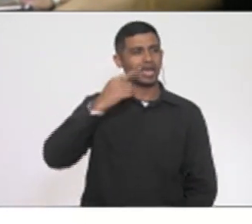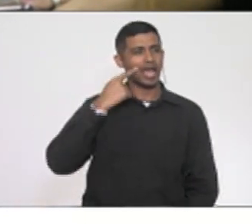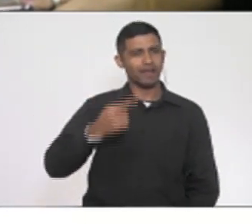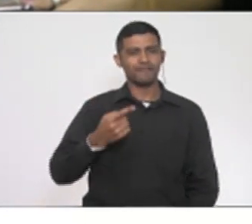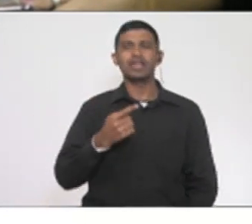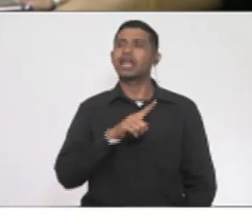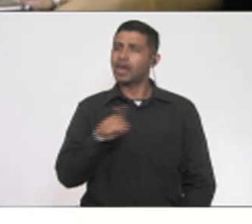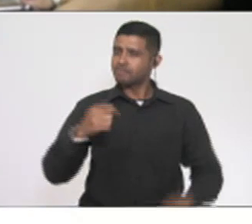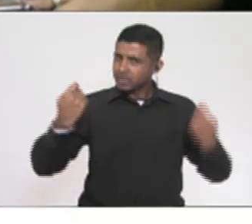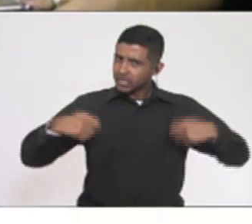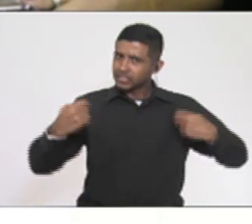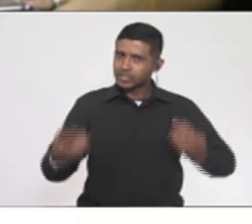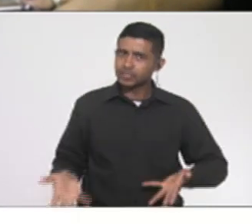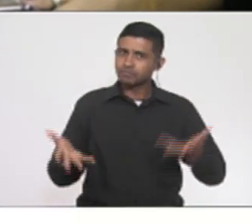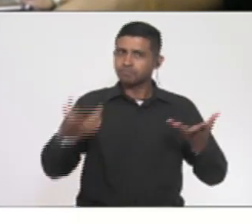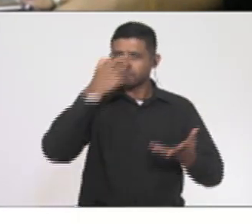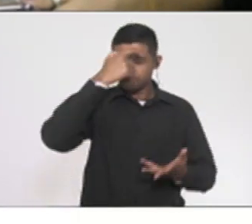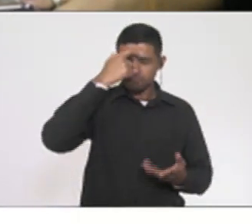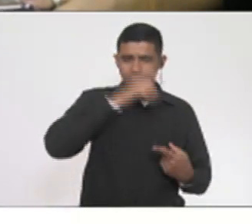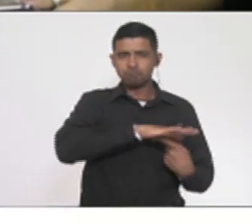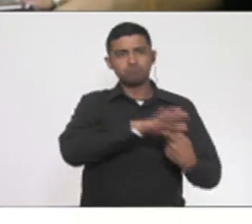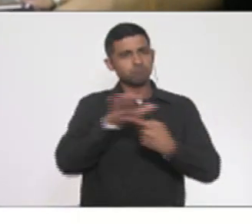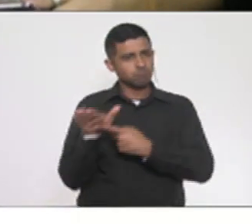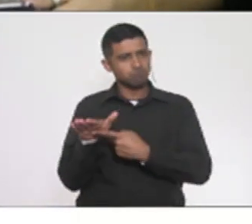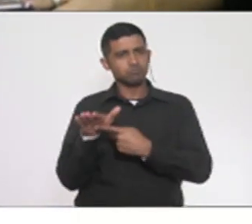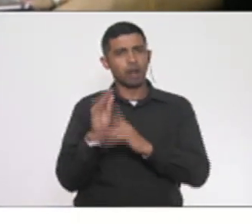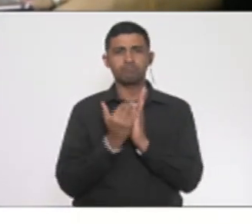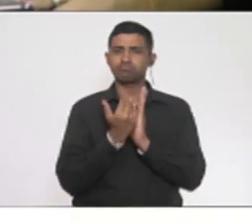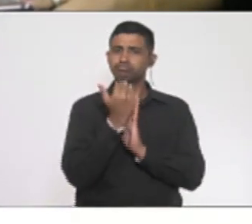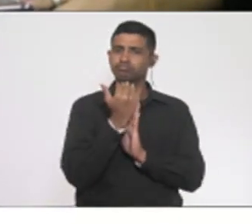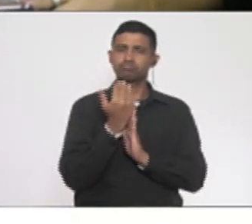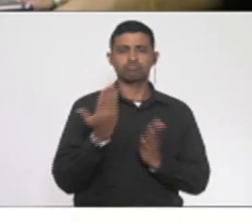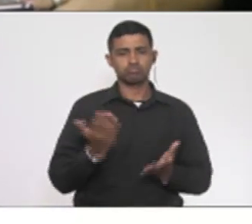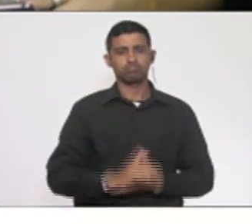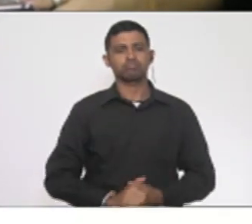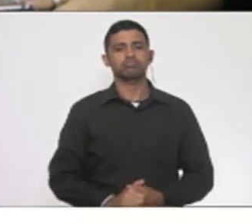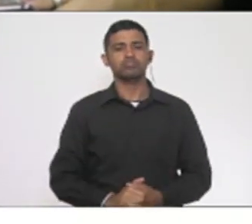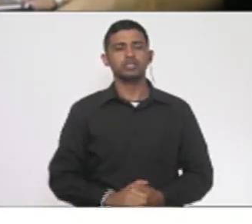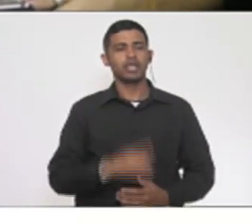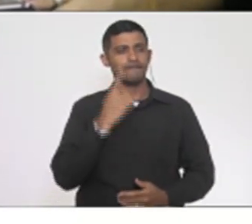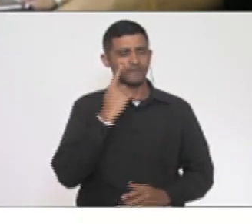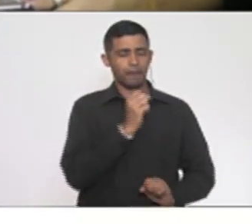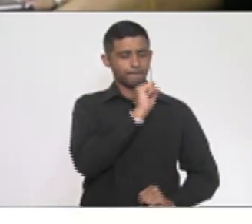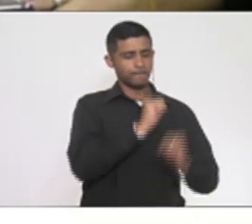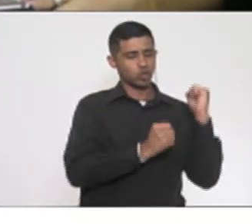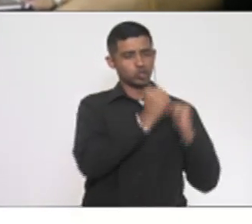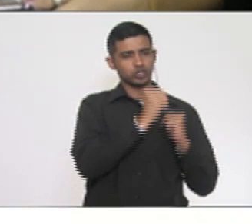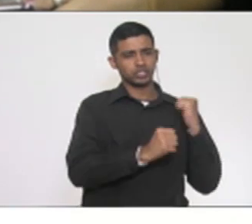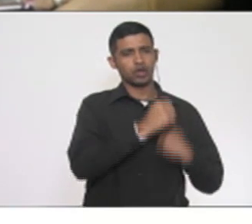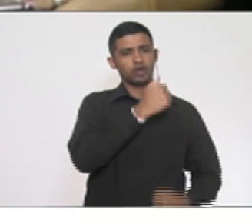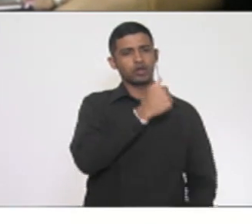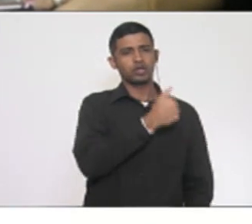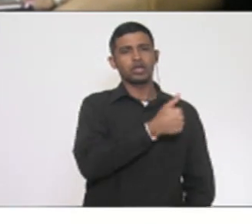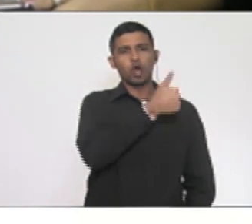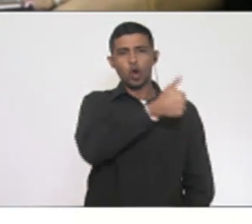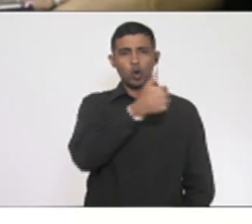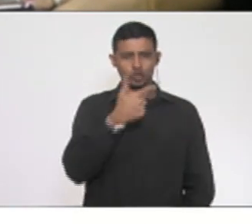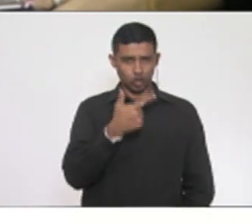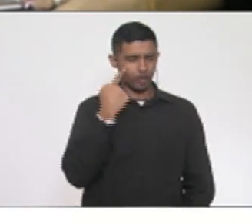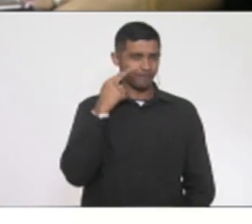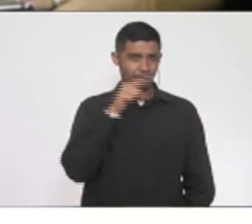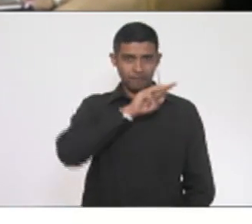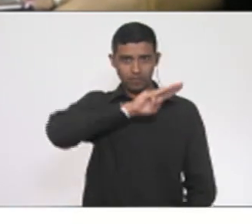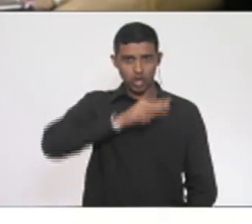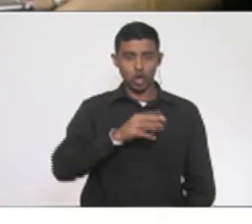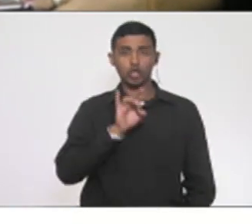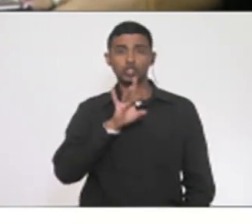seja utilizado para que a gente consiga aumentar esse número. Ou seja, da produção de 112 milhões de metros cúbicos de gás, 67 milhões